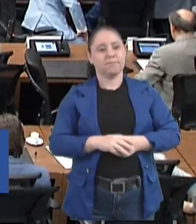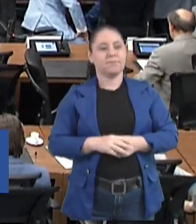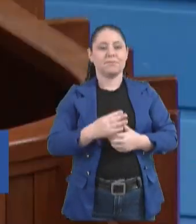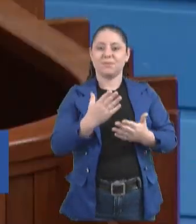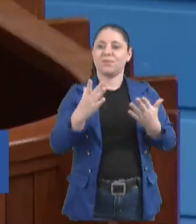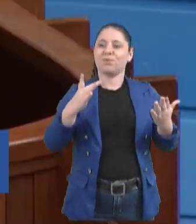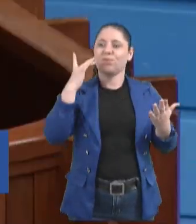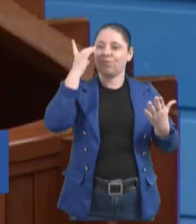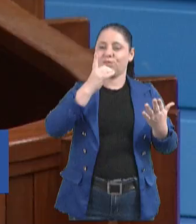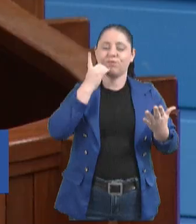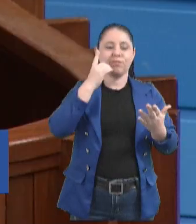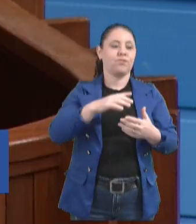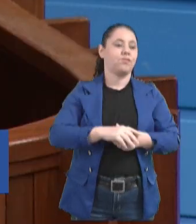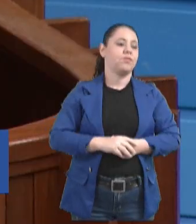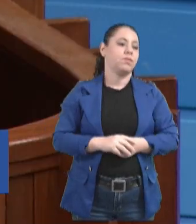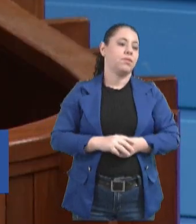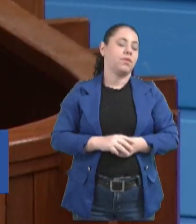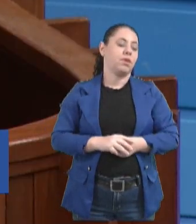senhores deputados.